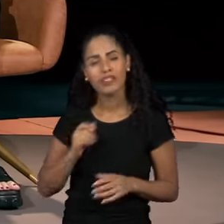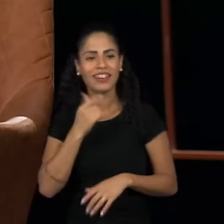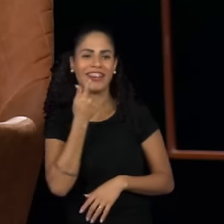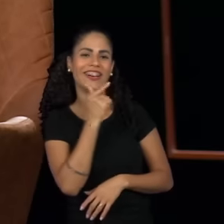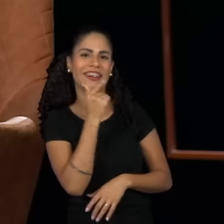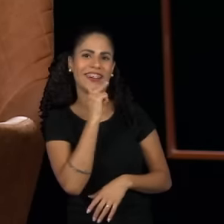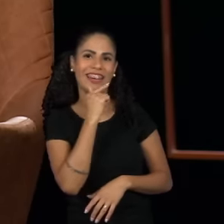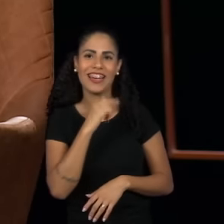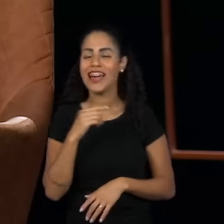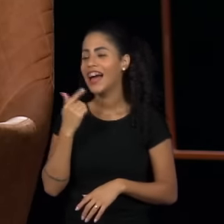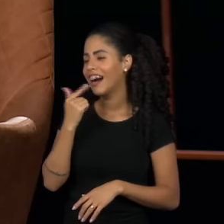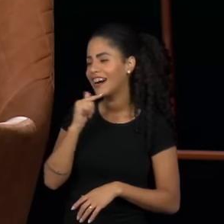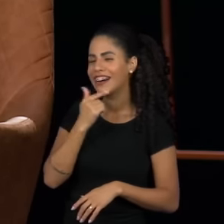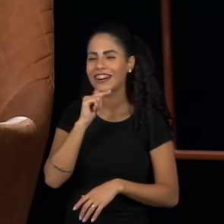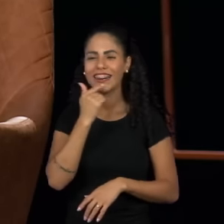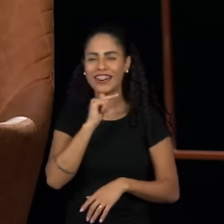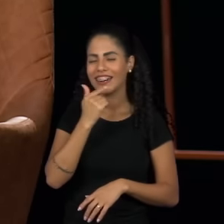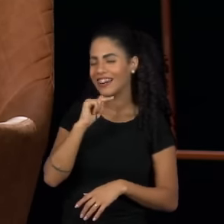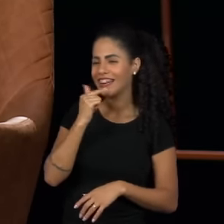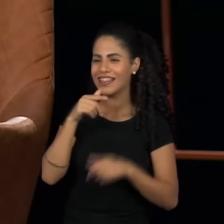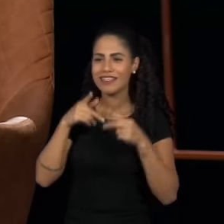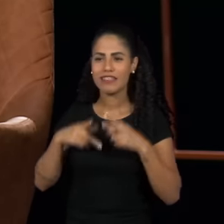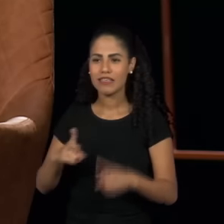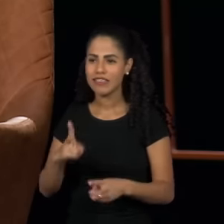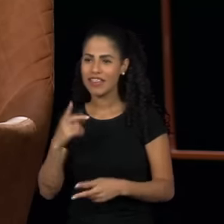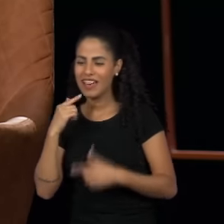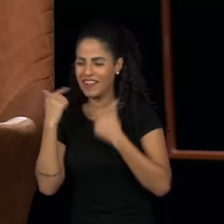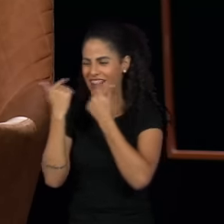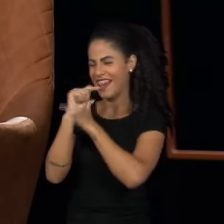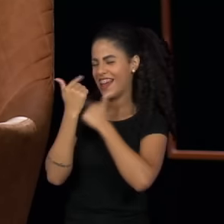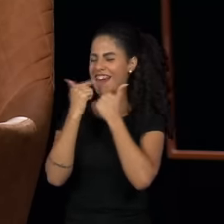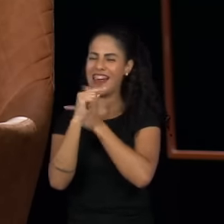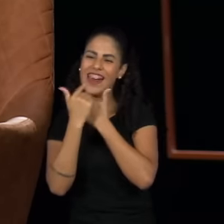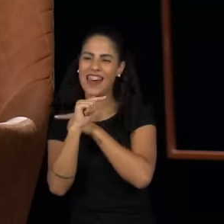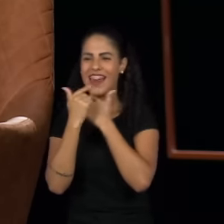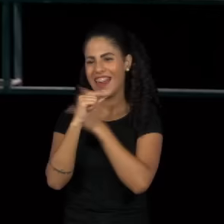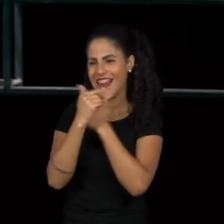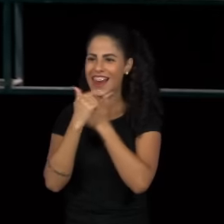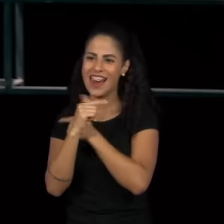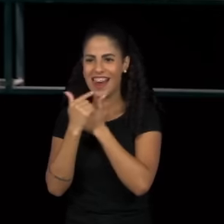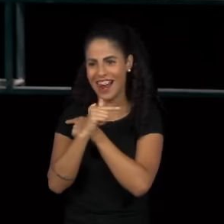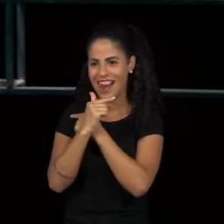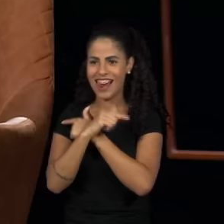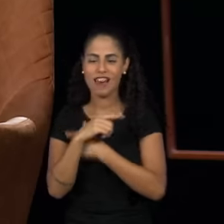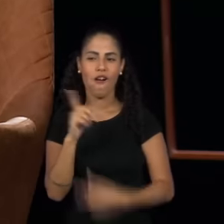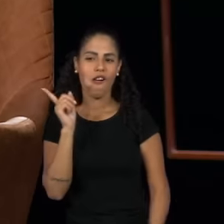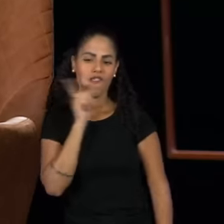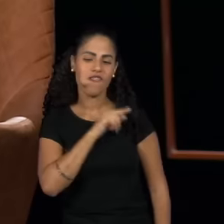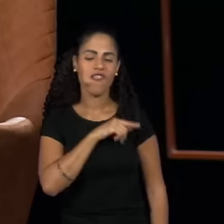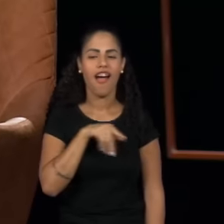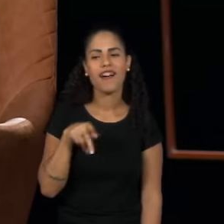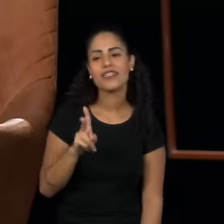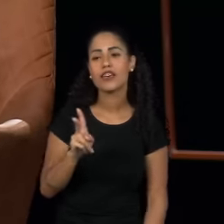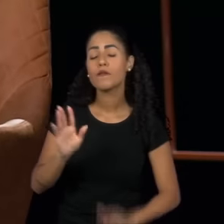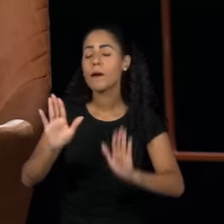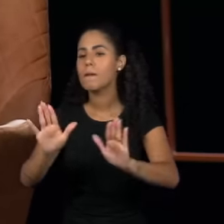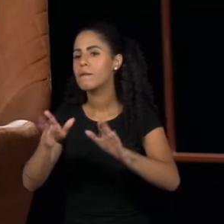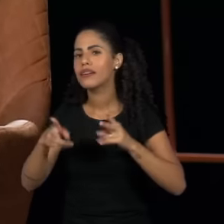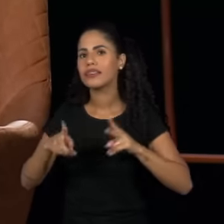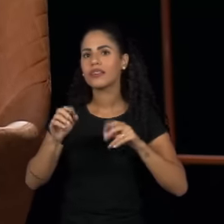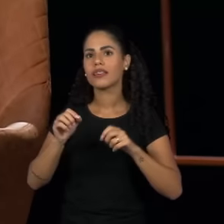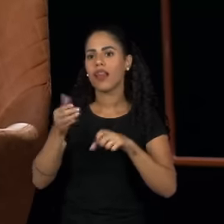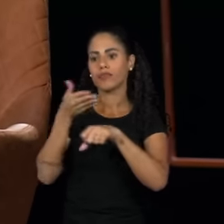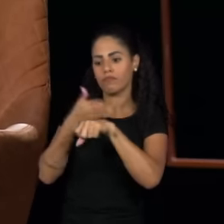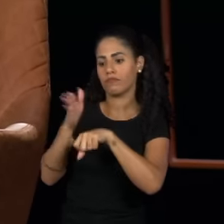sim. ela ria muito da minha cara. Assim, a Marília era muito debochada. E o mais legal da Marília, que era assim, eu ensaiava